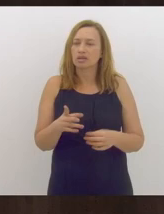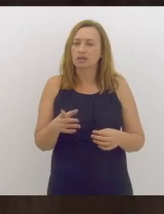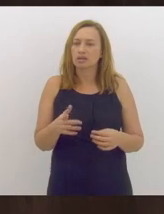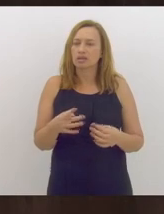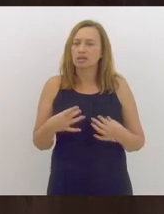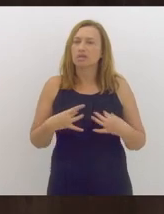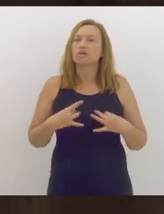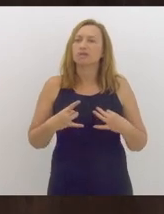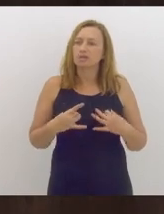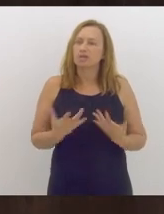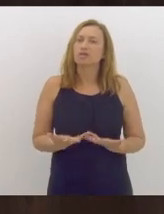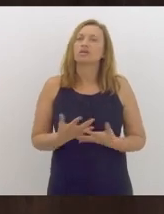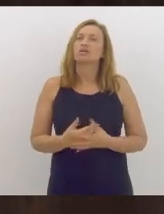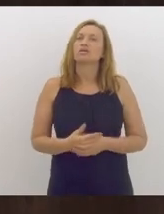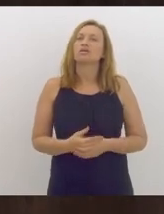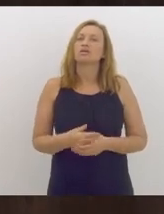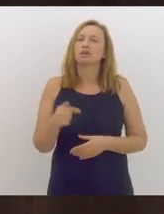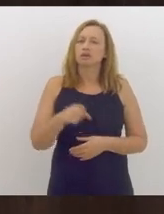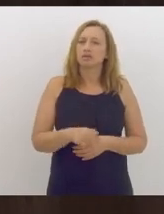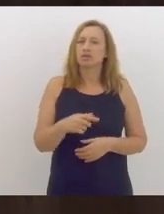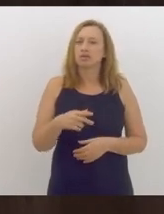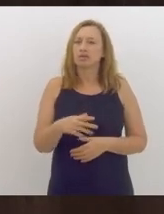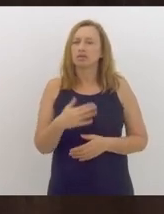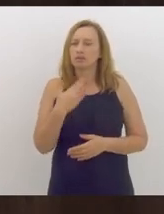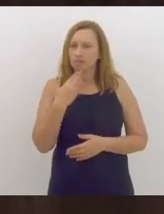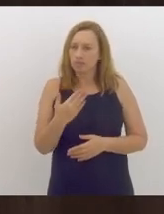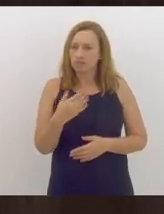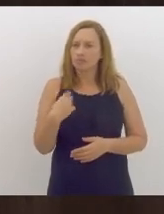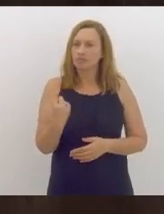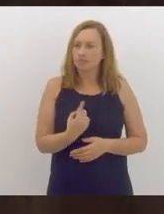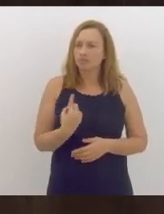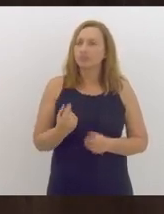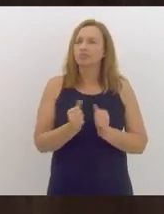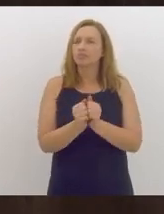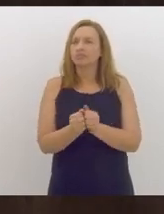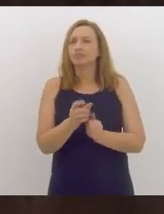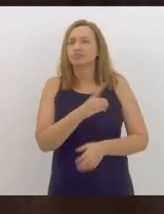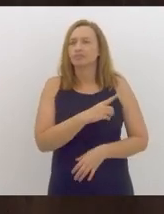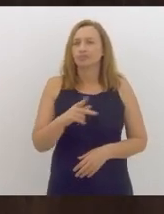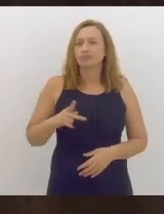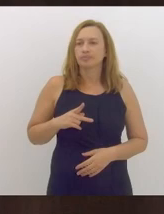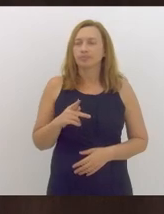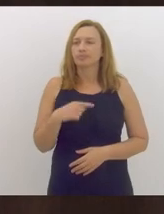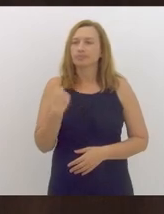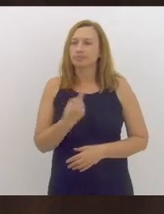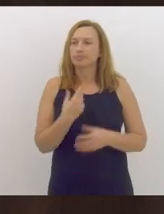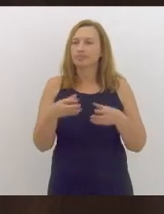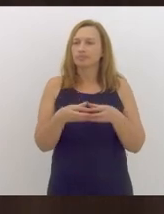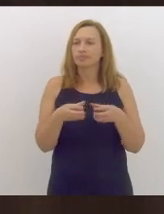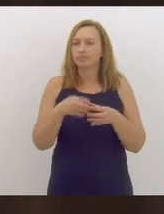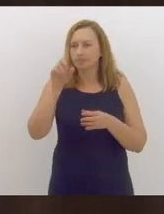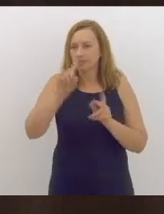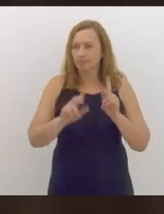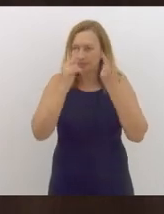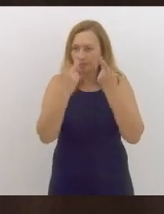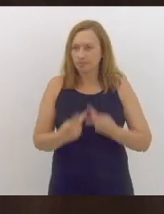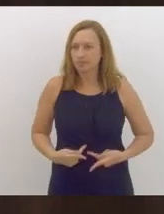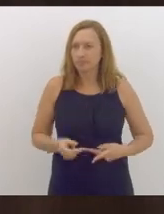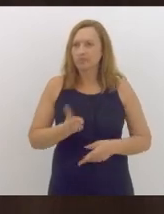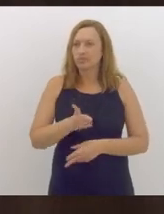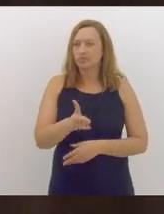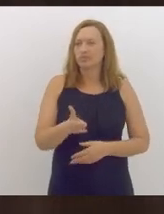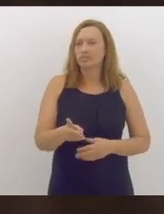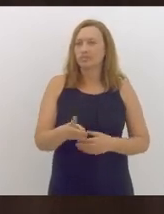solícito às demandas aqui do parlamento para composição junto à defensoria. Nossa Comissão de Direitos Humanos sempre foi muito